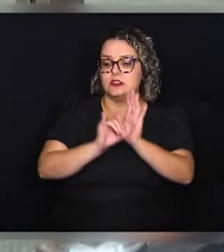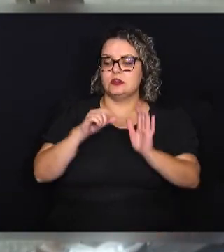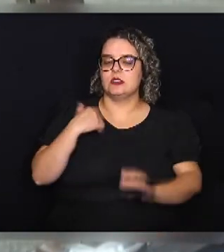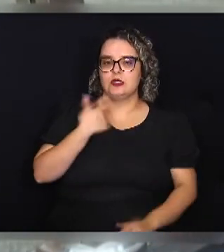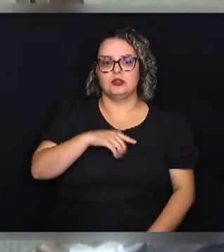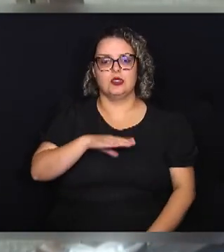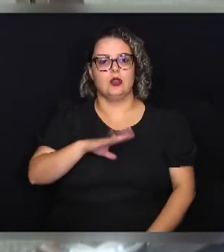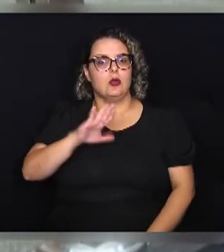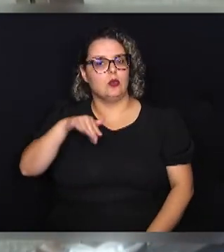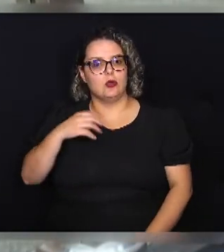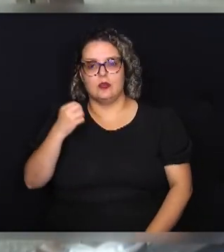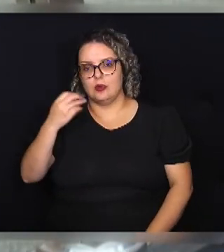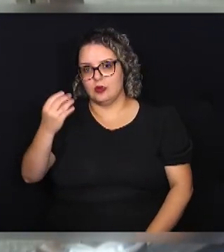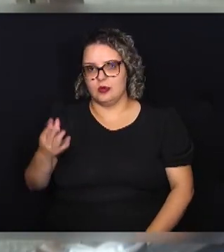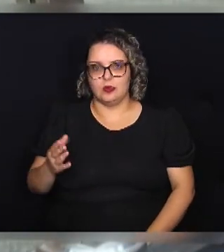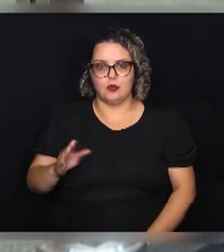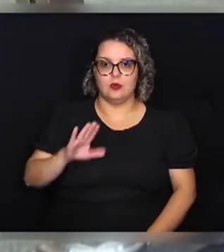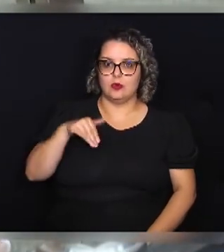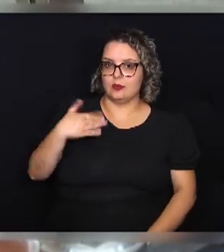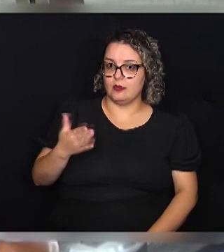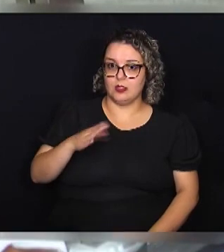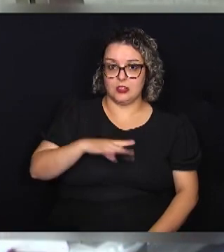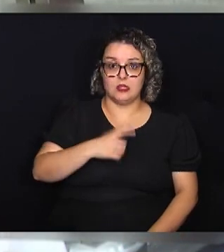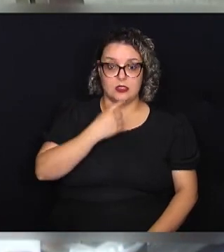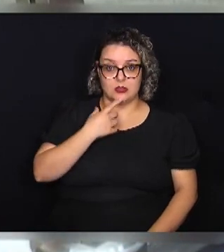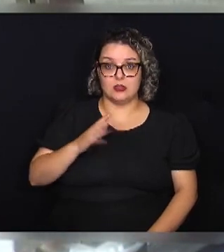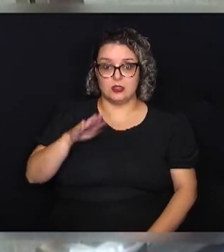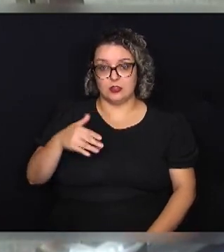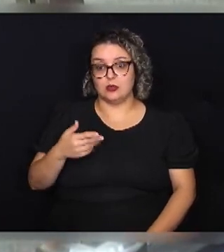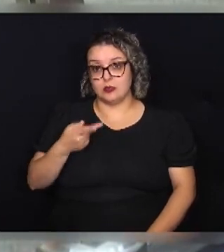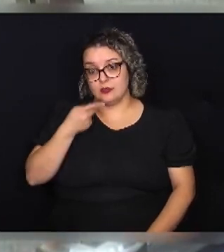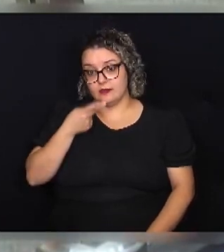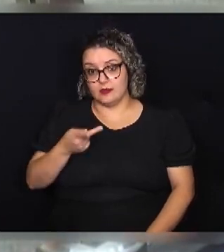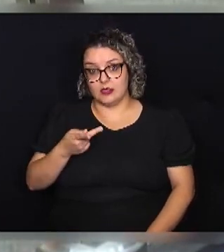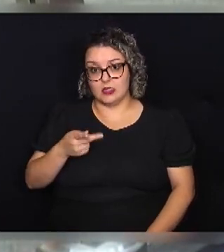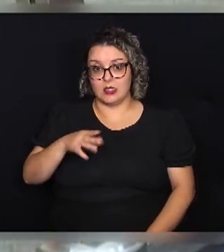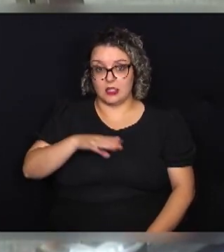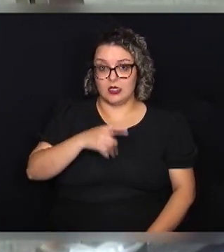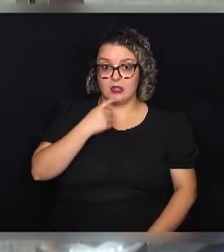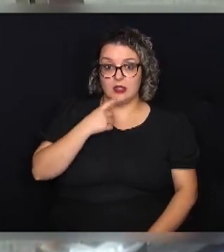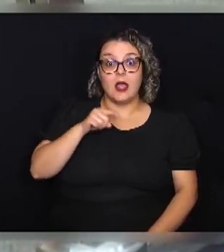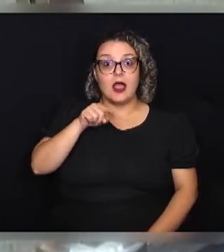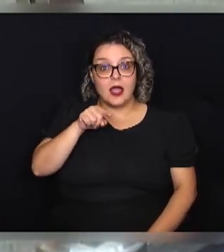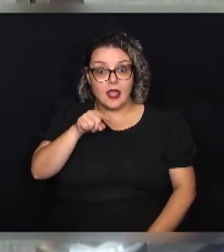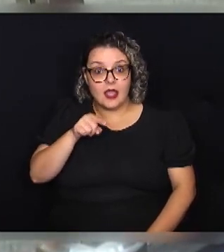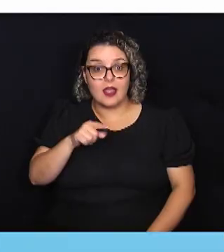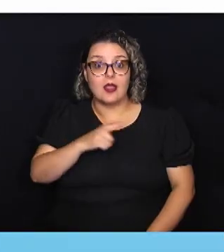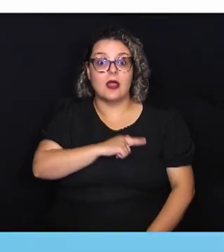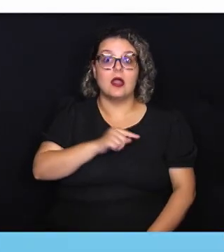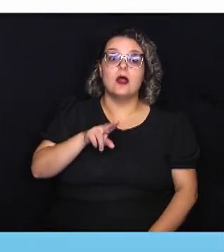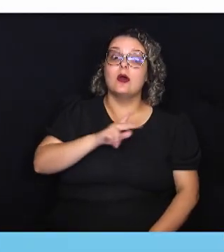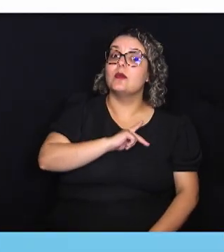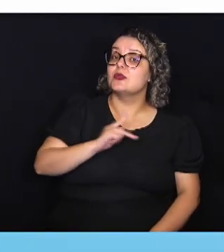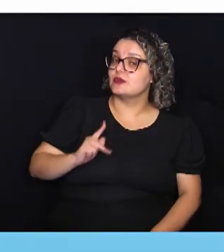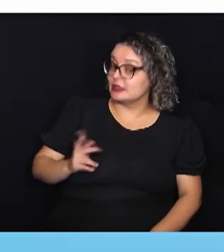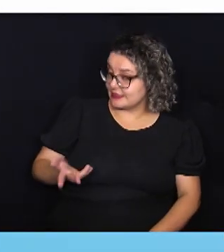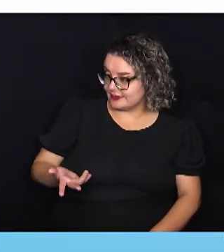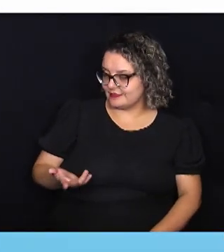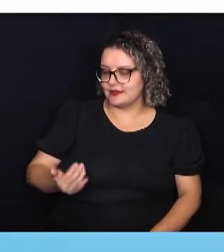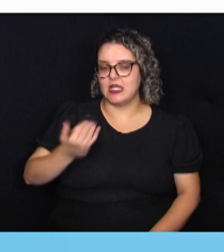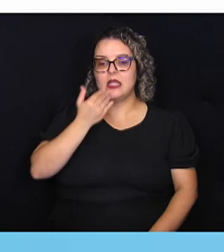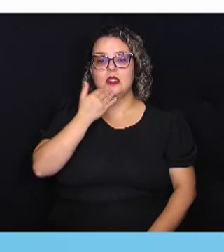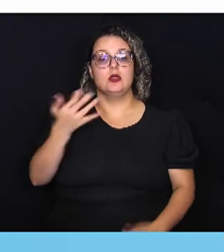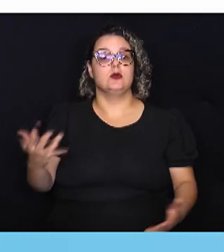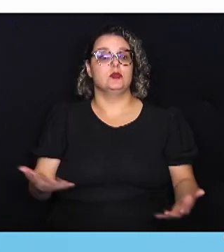vou viajar, quando eu estou fora da cidade, que eu falo que eu sou de Campinas, as pessoas logo falam: ah, você é Guarani ou Ponte Preta? O pedido